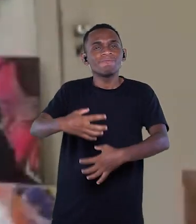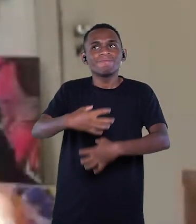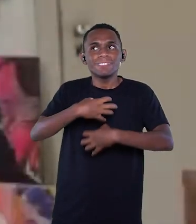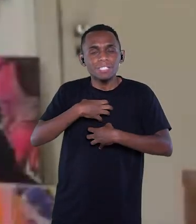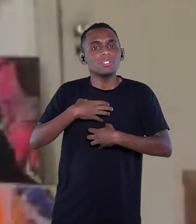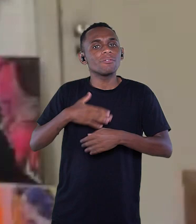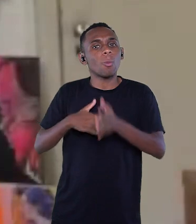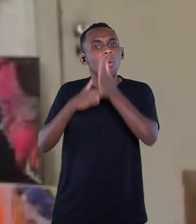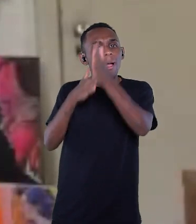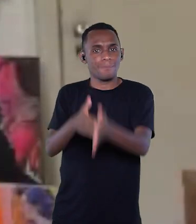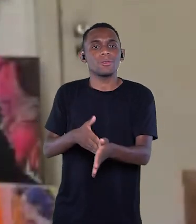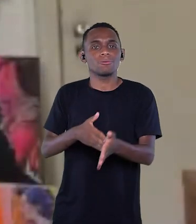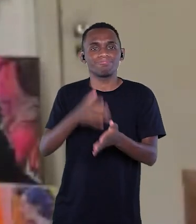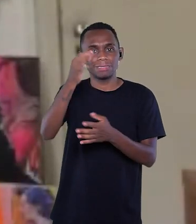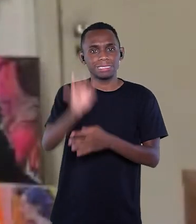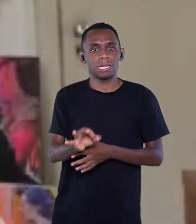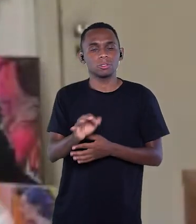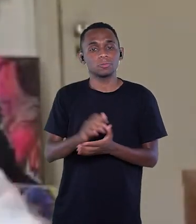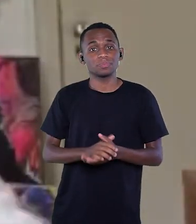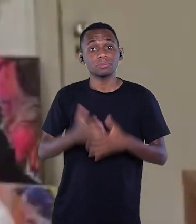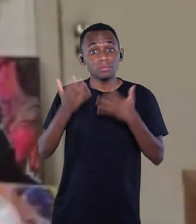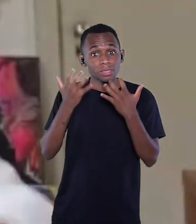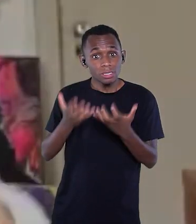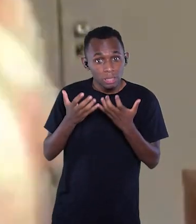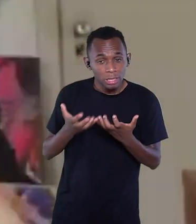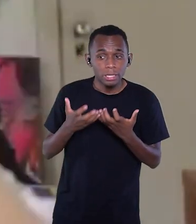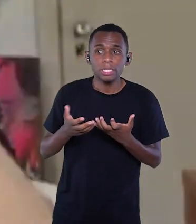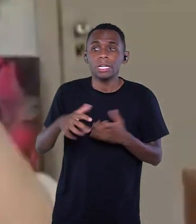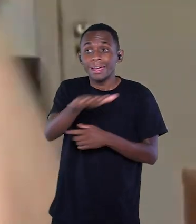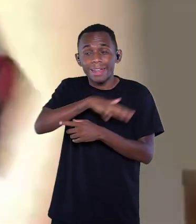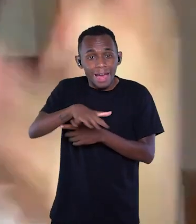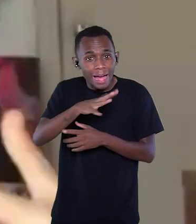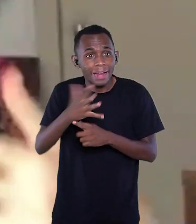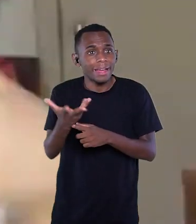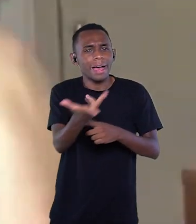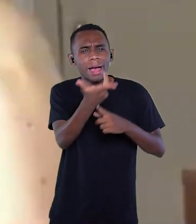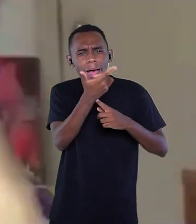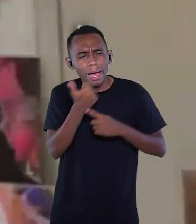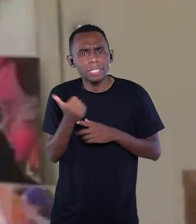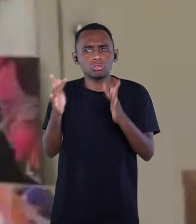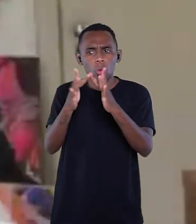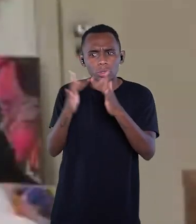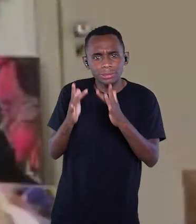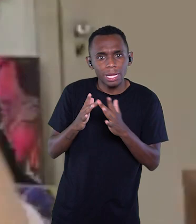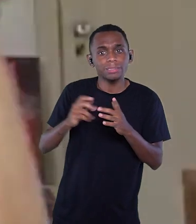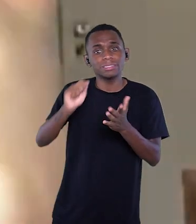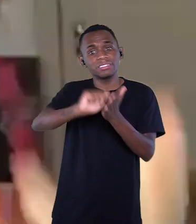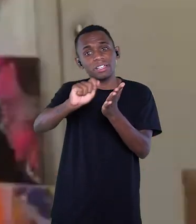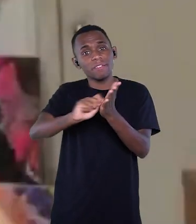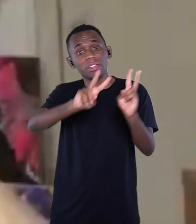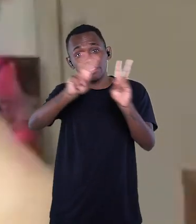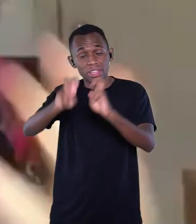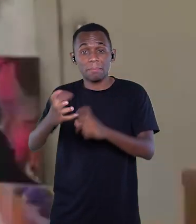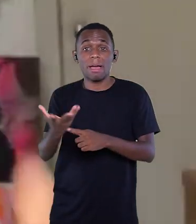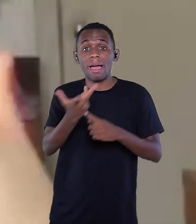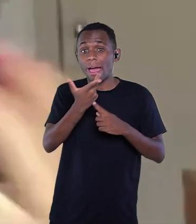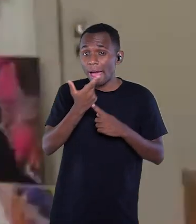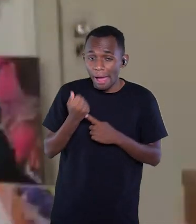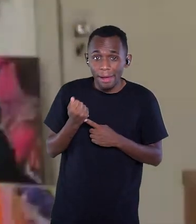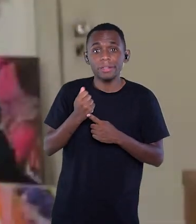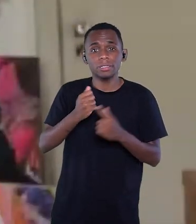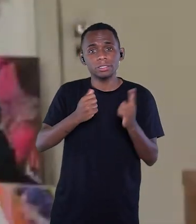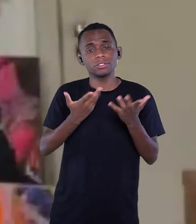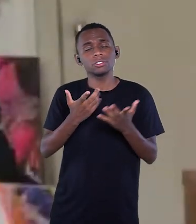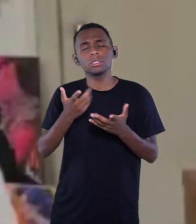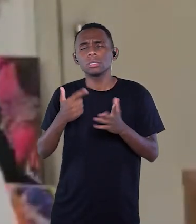ali por ali, assim, eu não queria estar dentro das artes, escrever ou escrever sobre arte, era uma coisa que